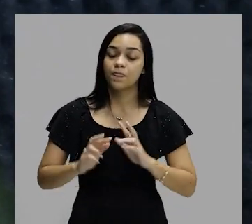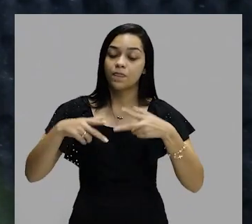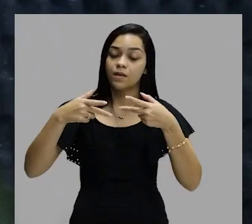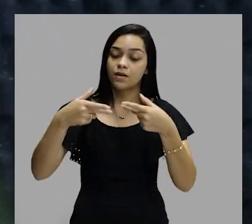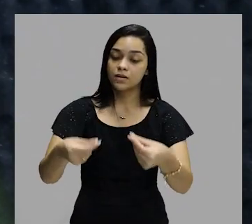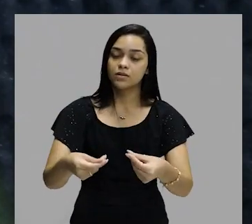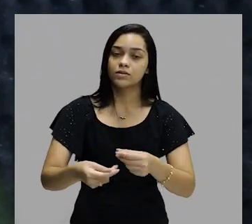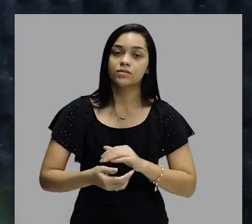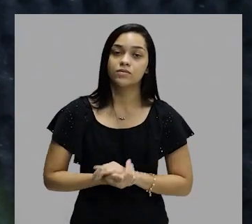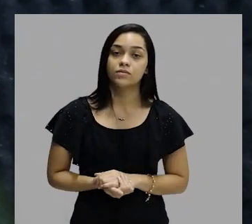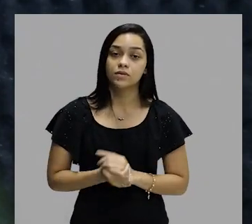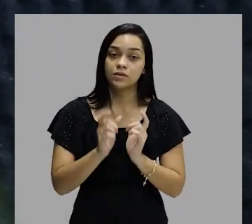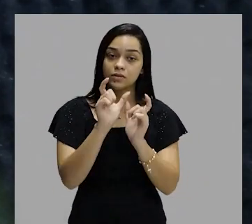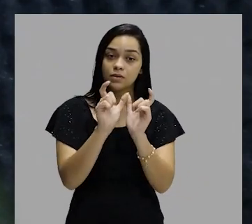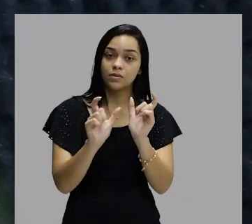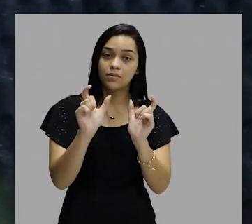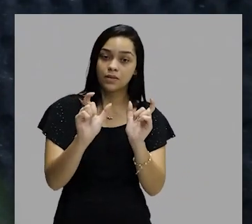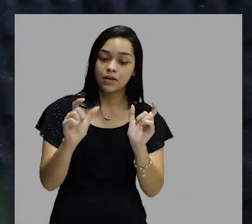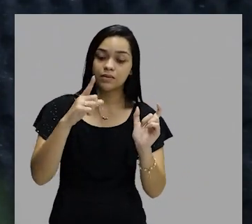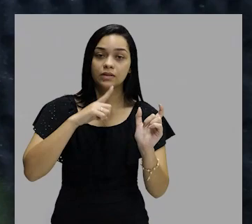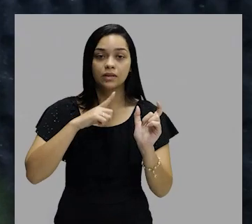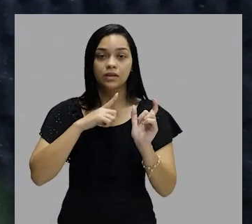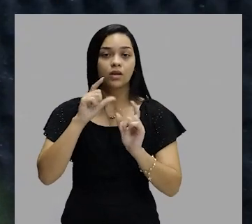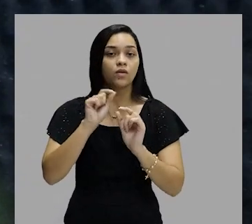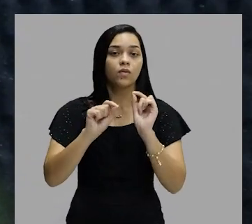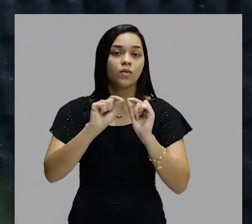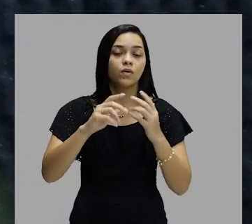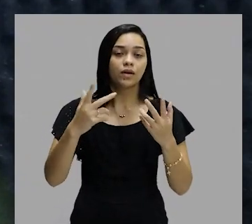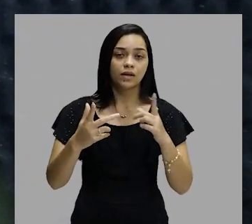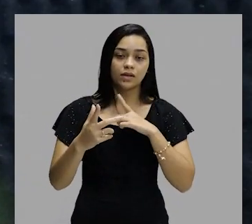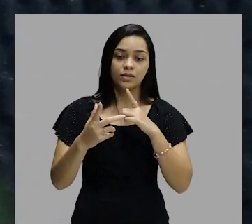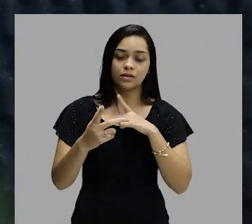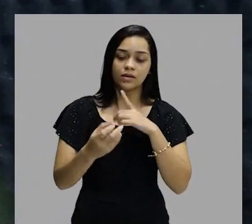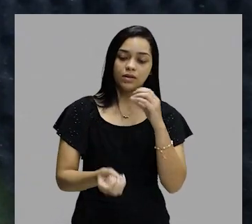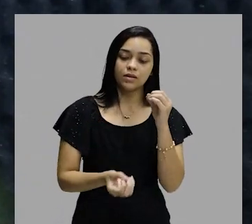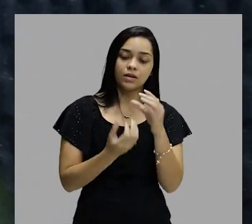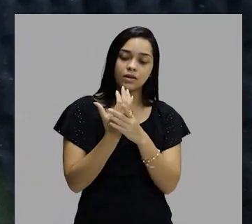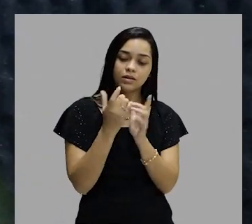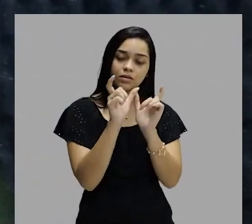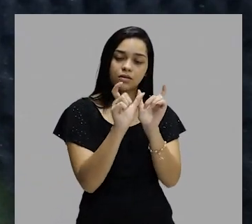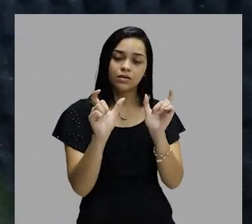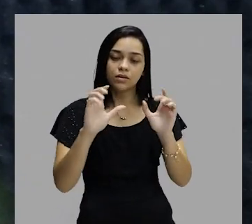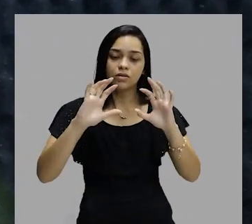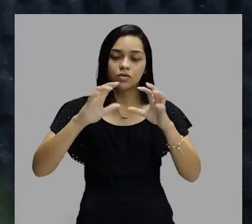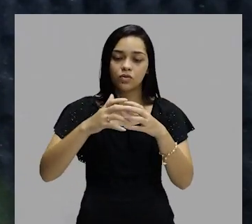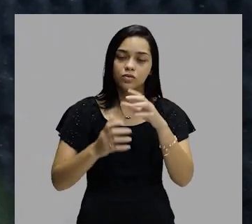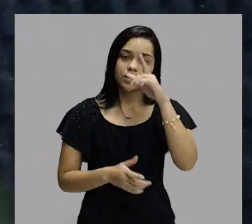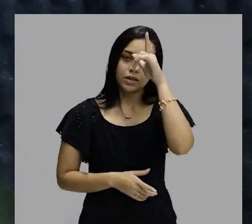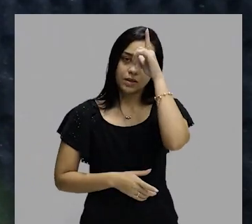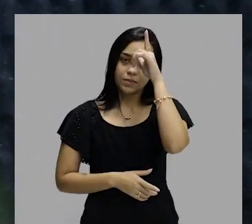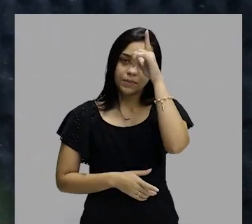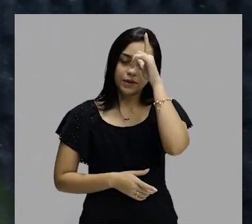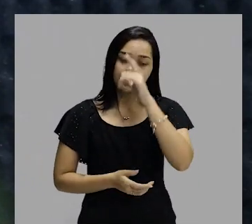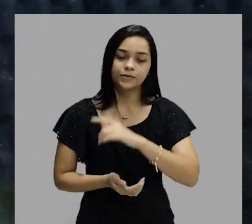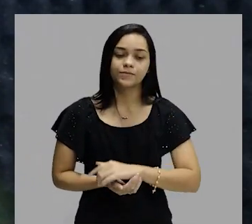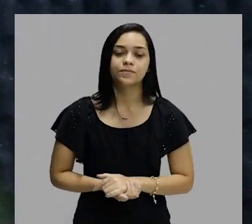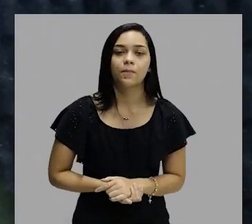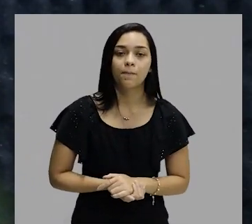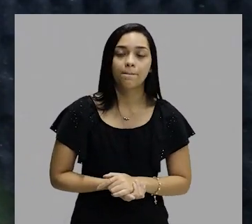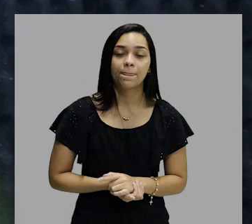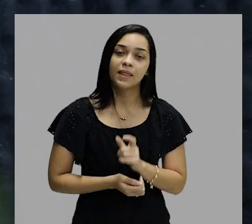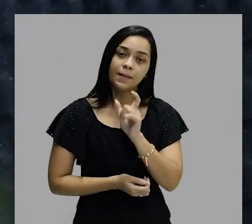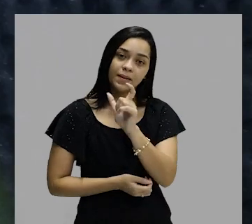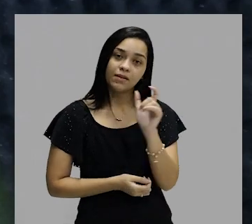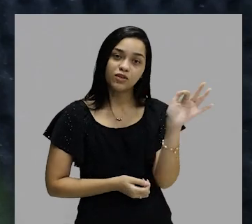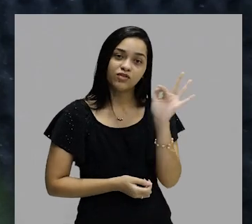presente. Então, são palavras que vêm desses dialetos das tribos germânicas. Palavras do